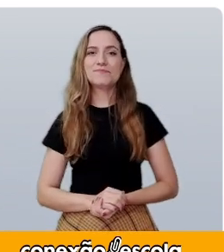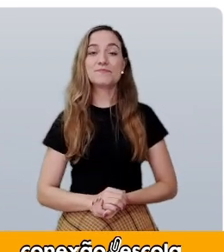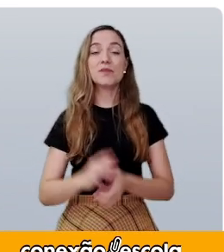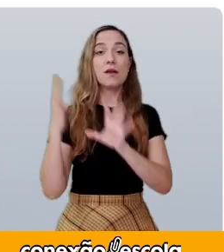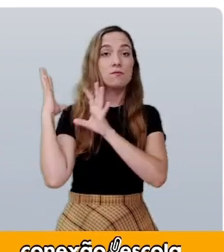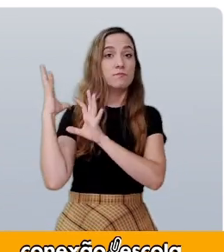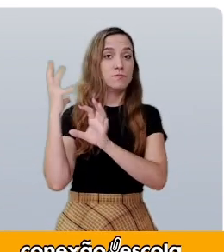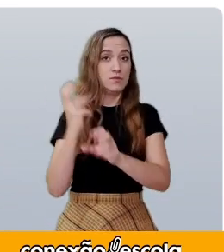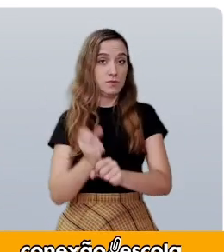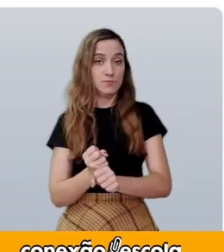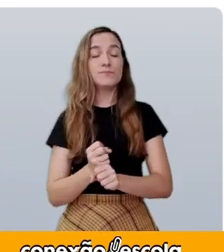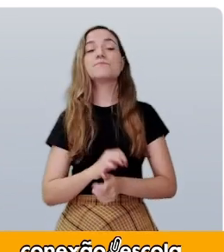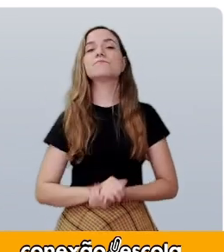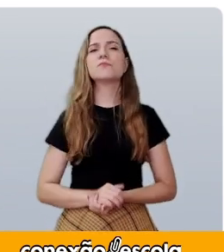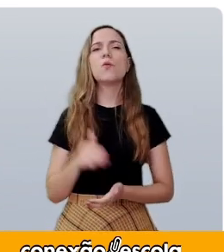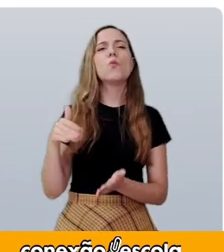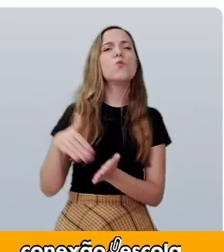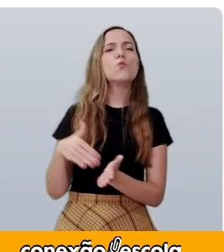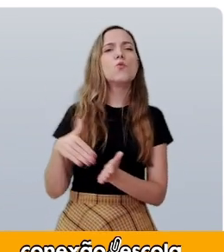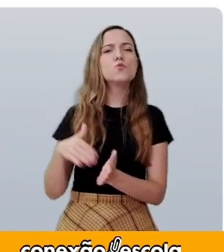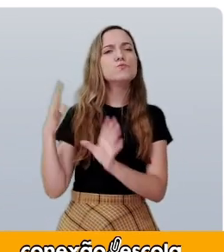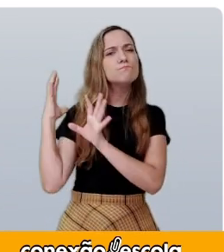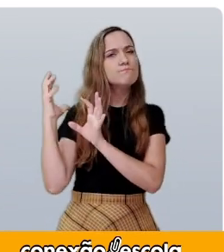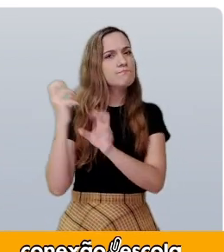Revisão. Por fim, é